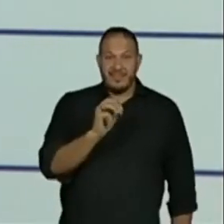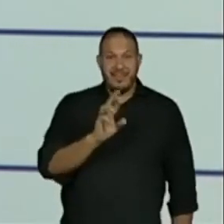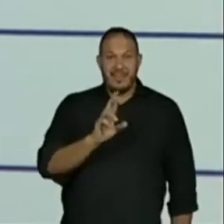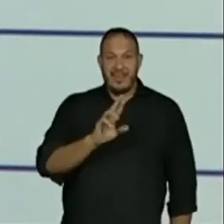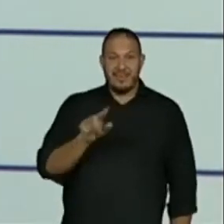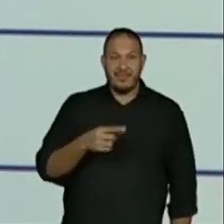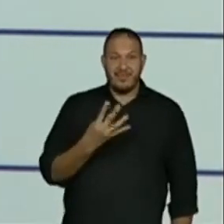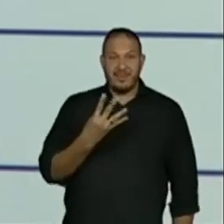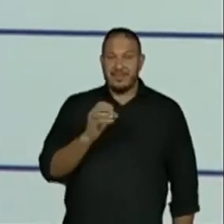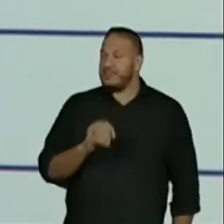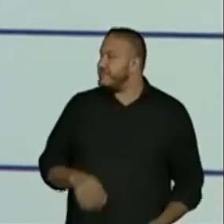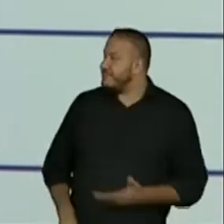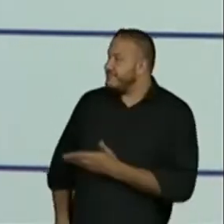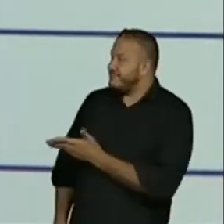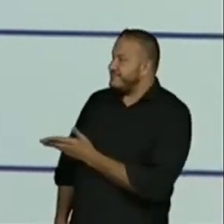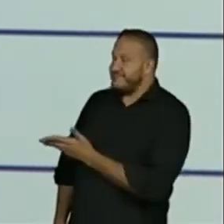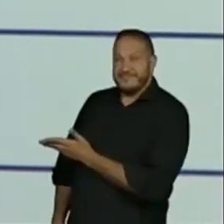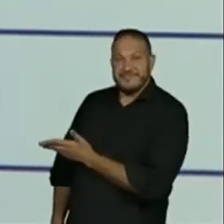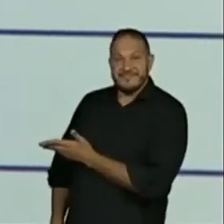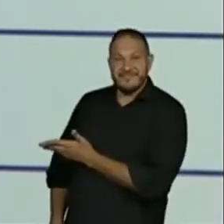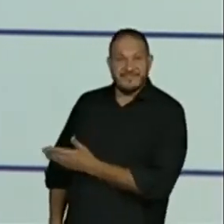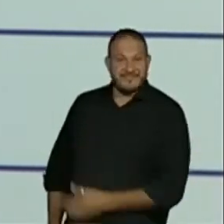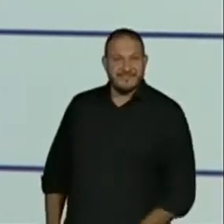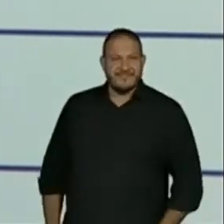R$30. Olha, mas é o mesmo resultado